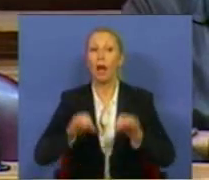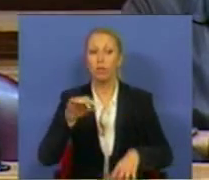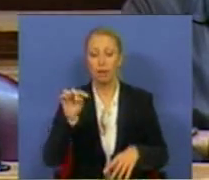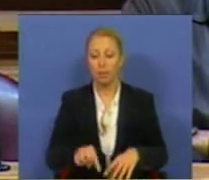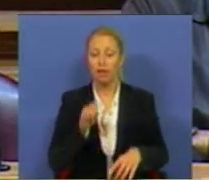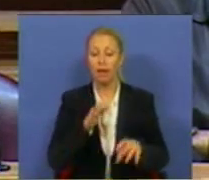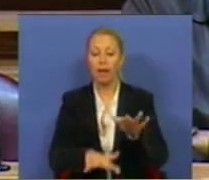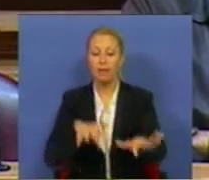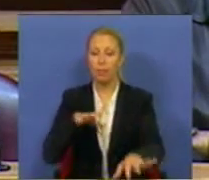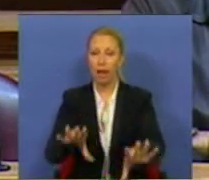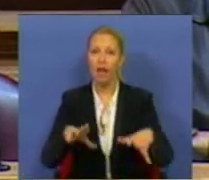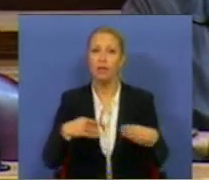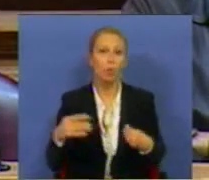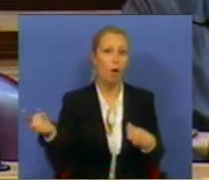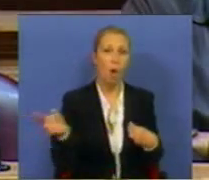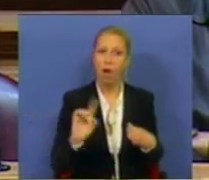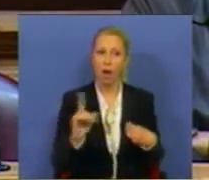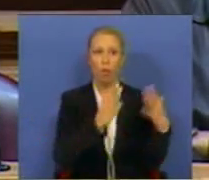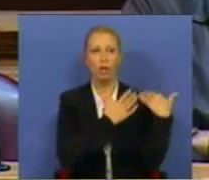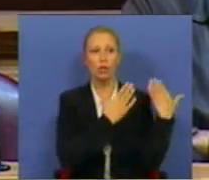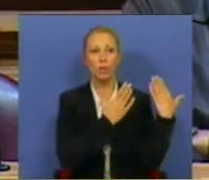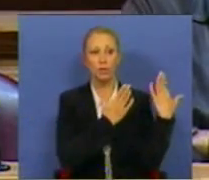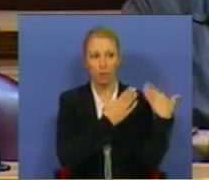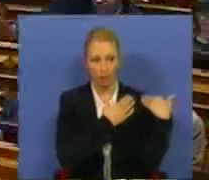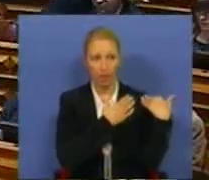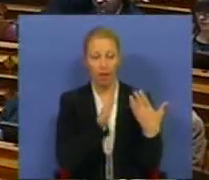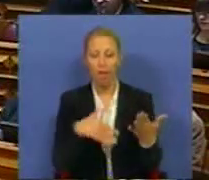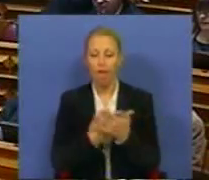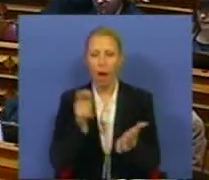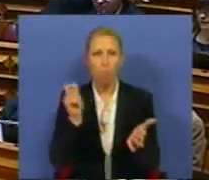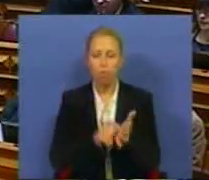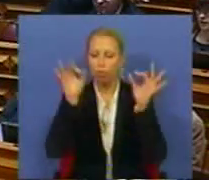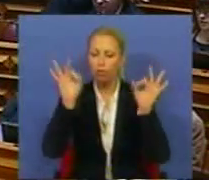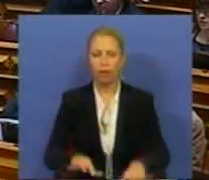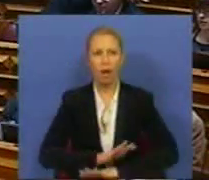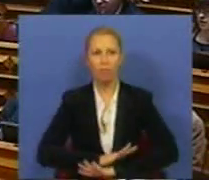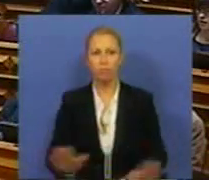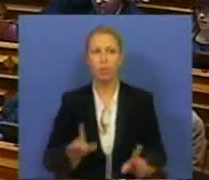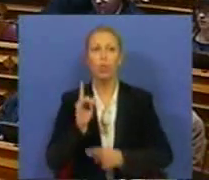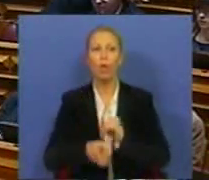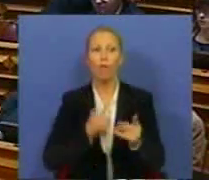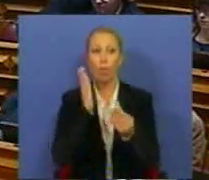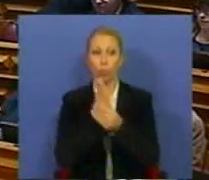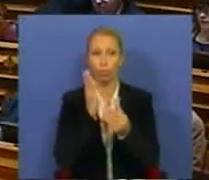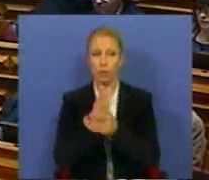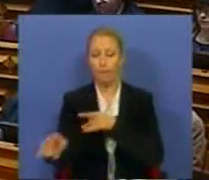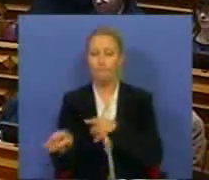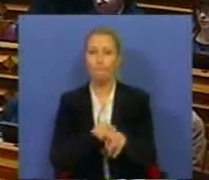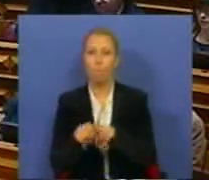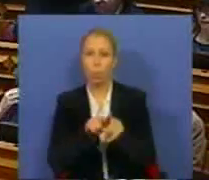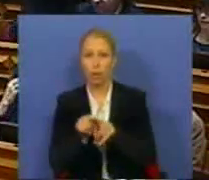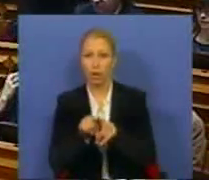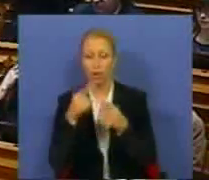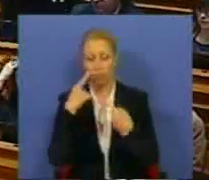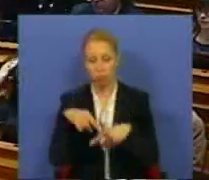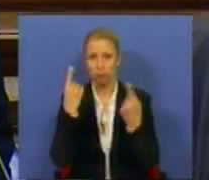Assembleia assume ou não a responsabilidade de colocar um ponto final no que foi um processo político marcado por